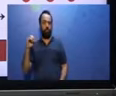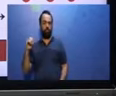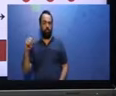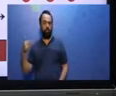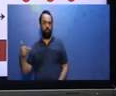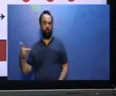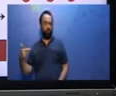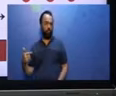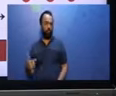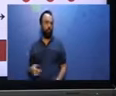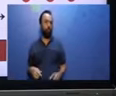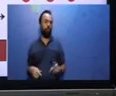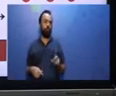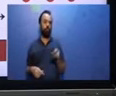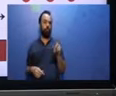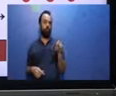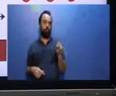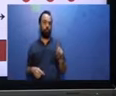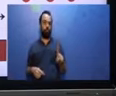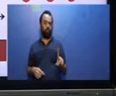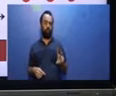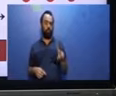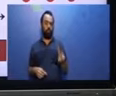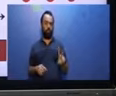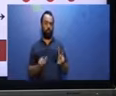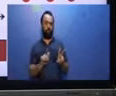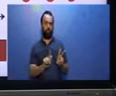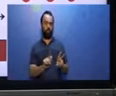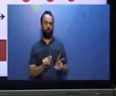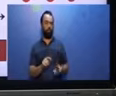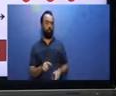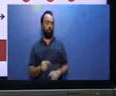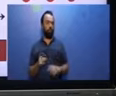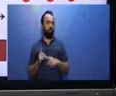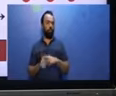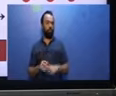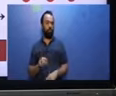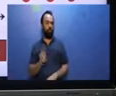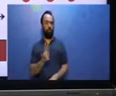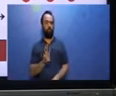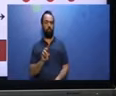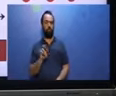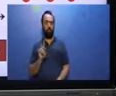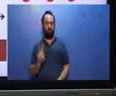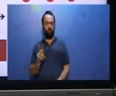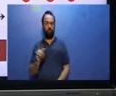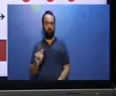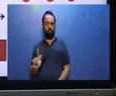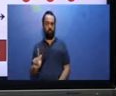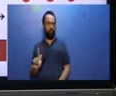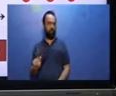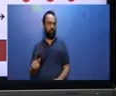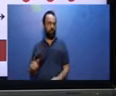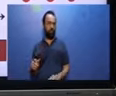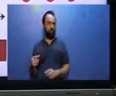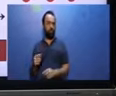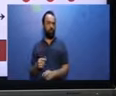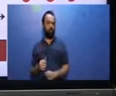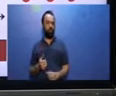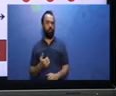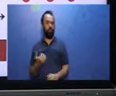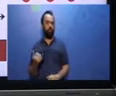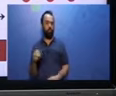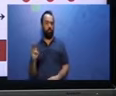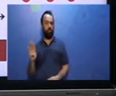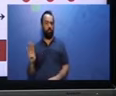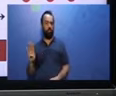grama é 12 g de carbono mais 32 g de oxigênio resulta em 44